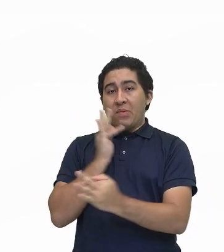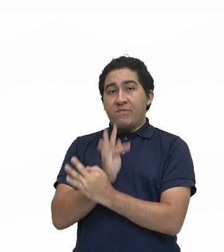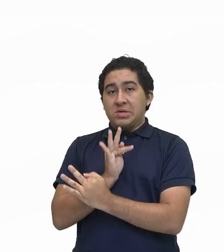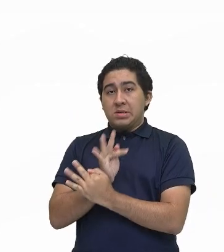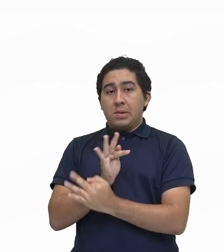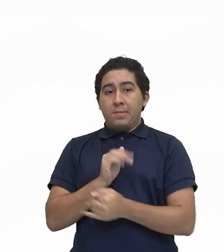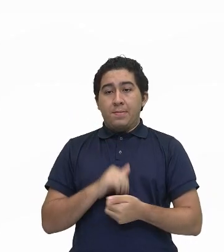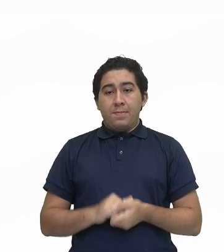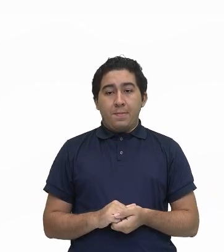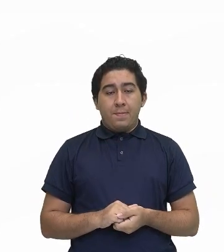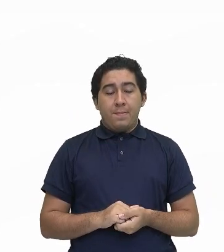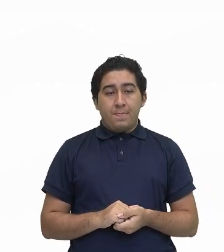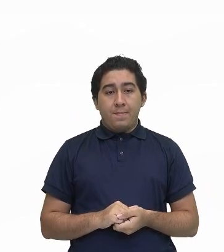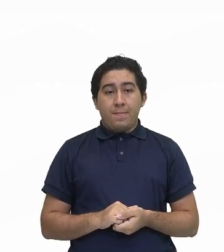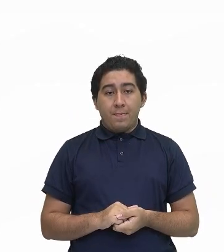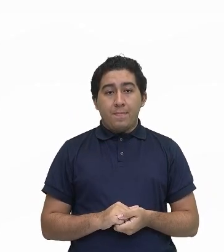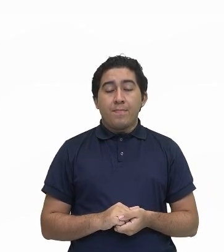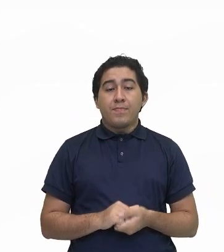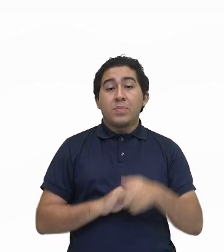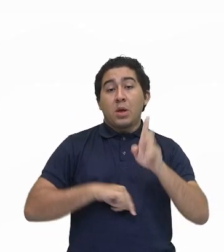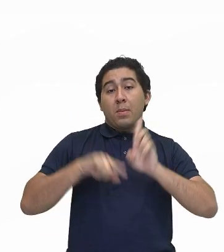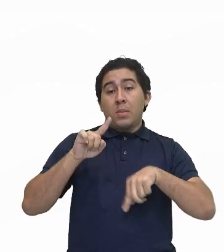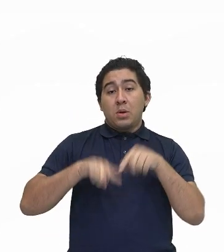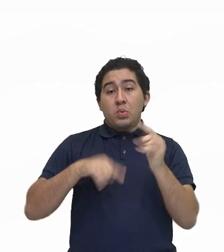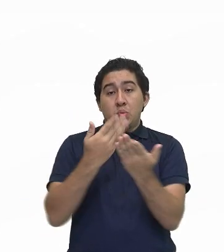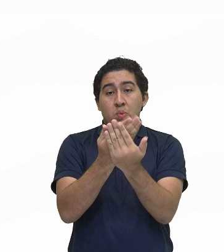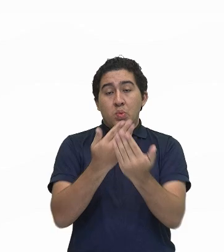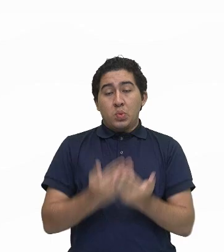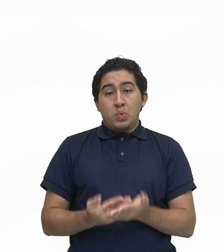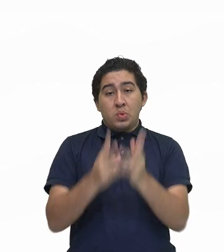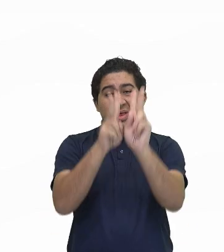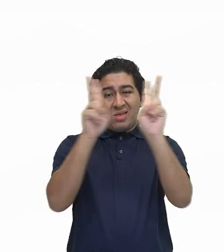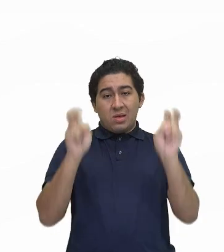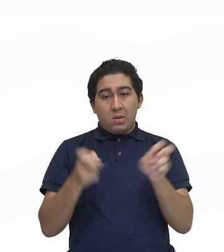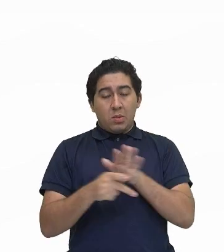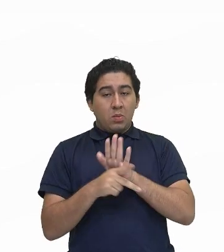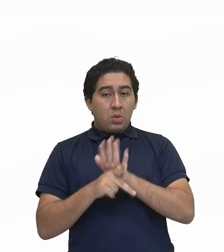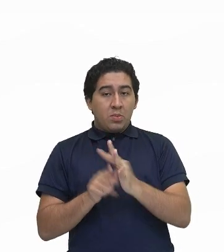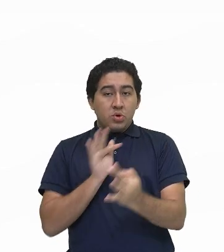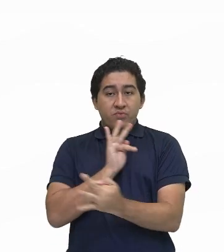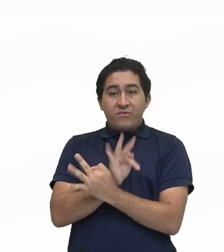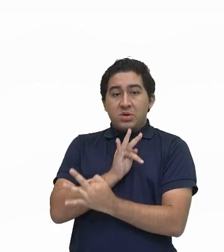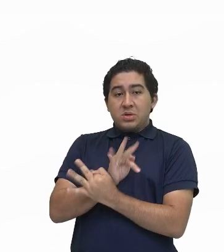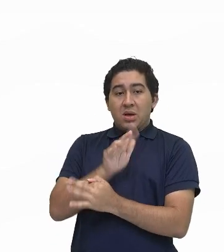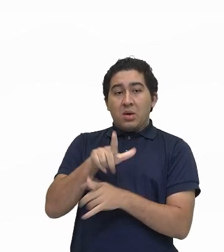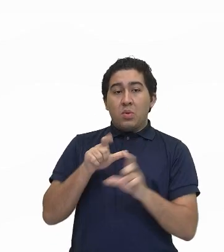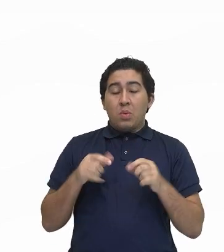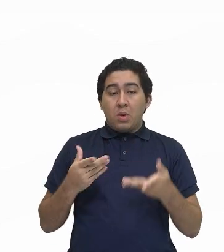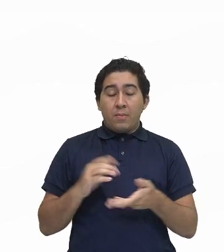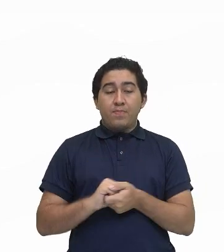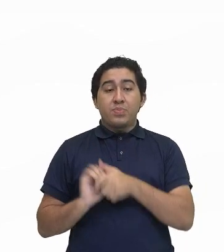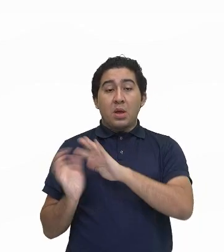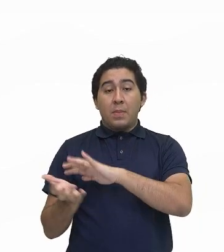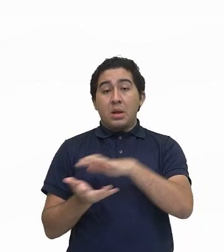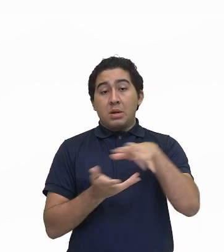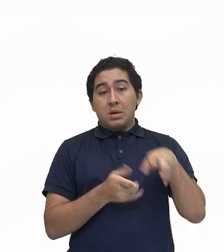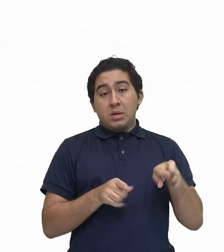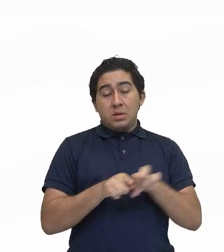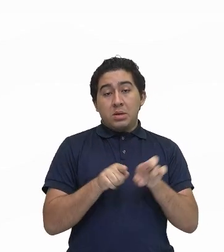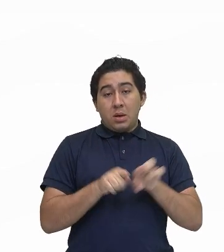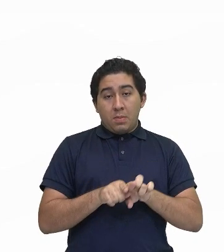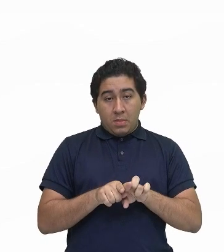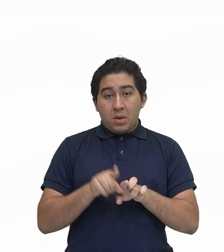conceitos da física. Os objetos de estudo da astrofísica são